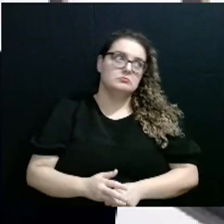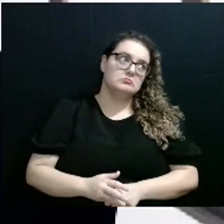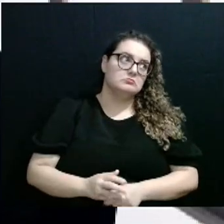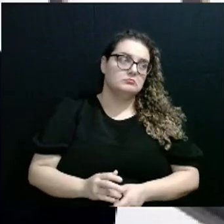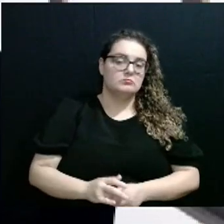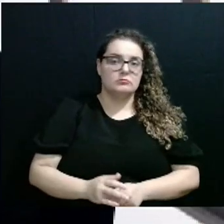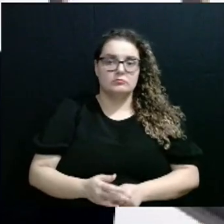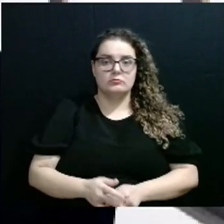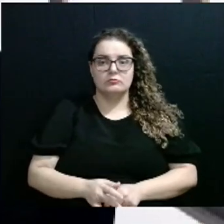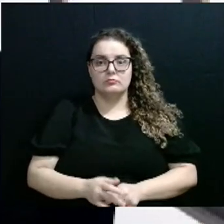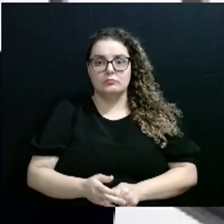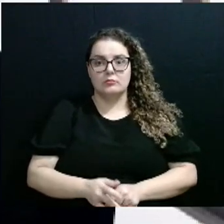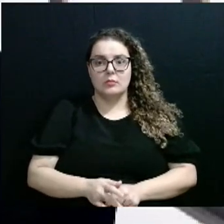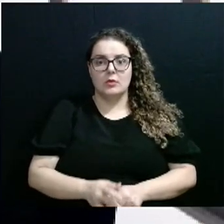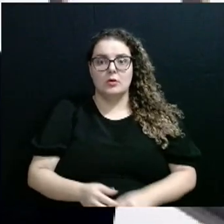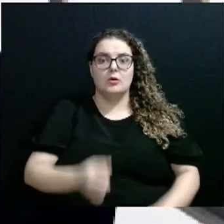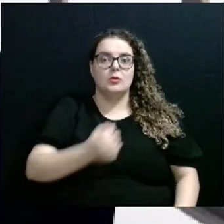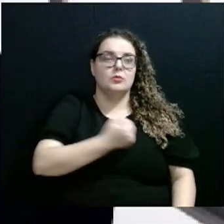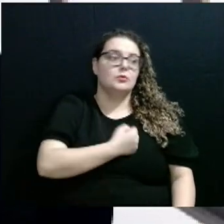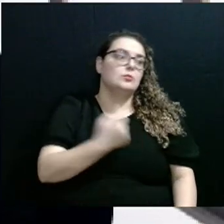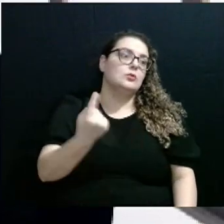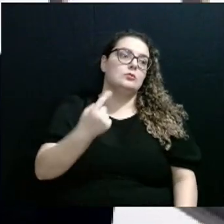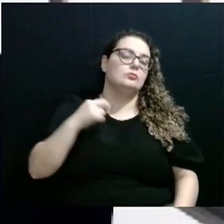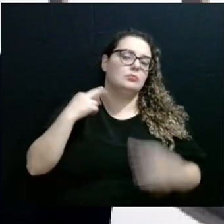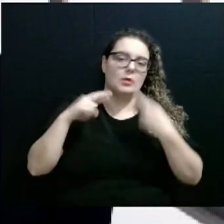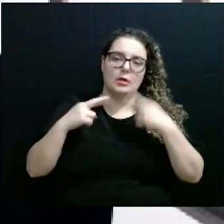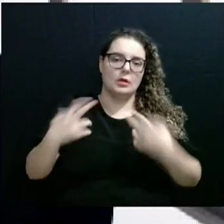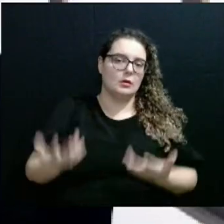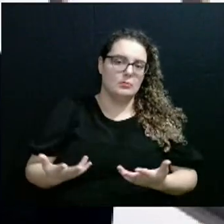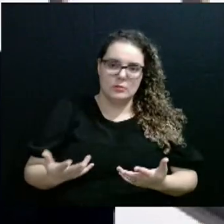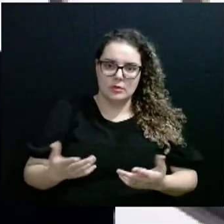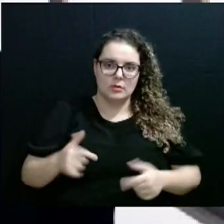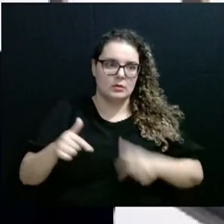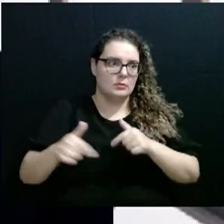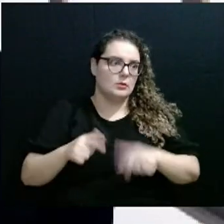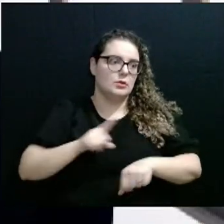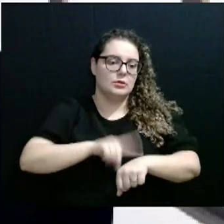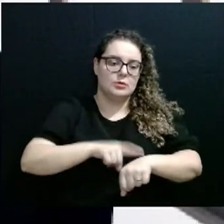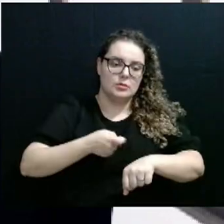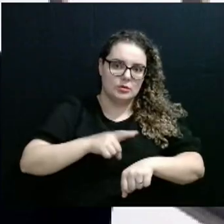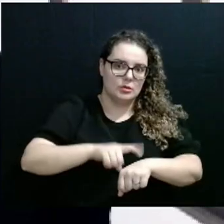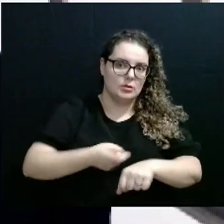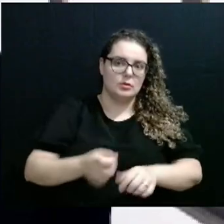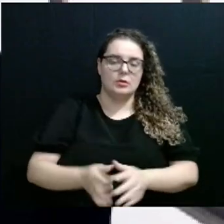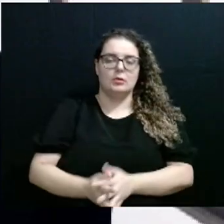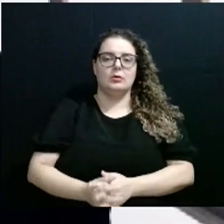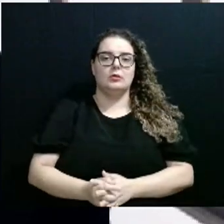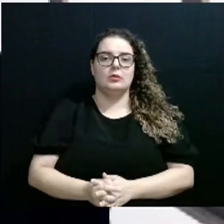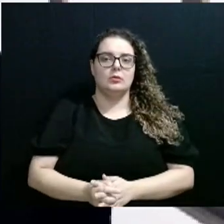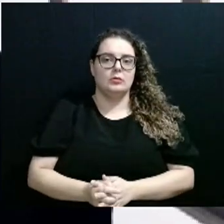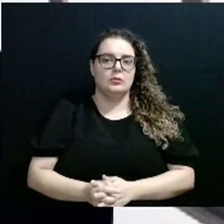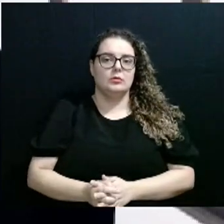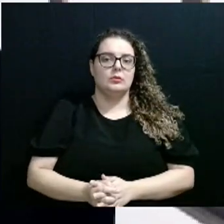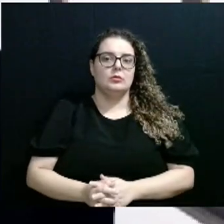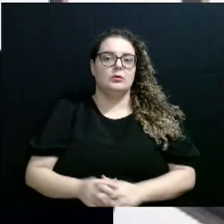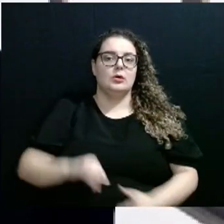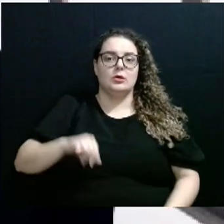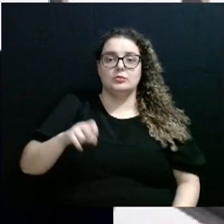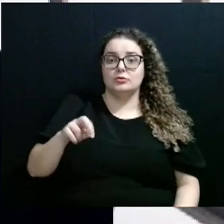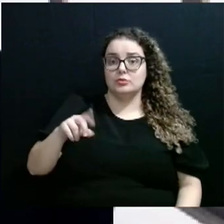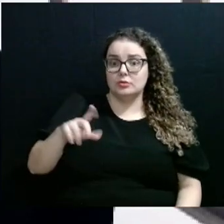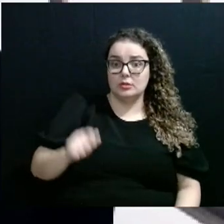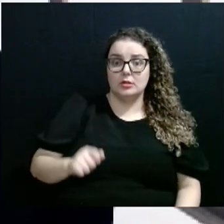de pedidos nas reclamações trabalhistas, questões de hora extra, questão da jornada 12x36. A gente tem